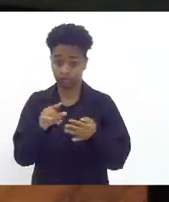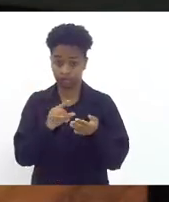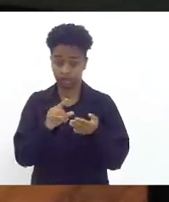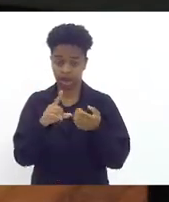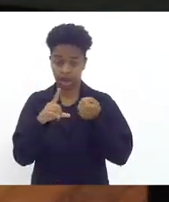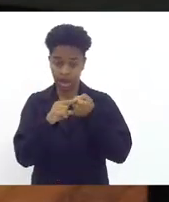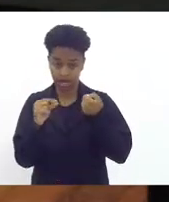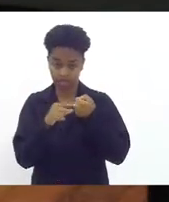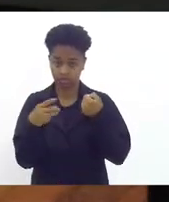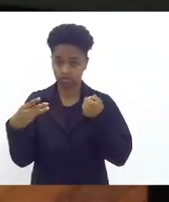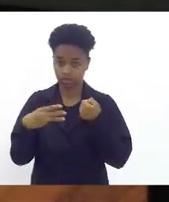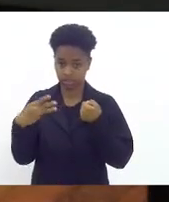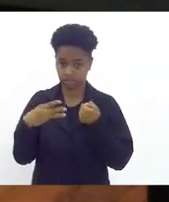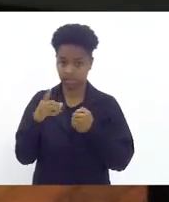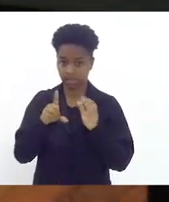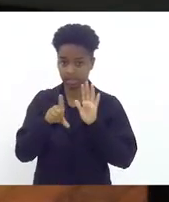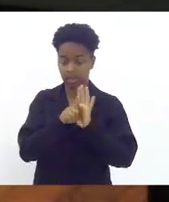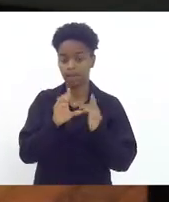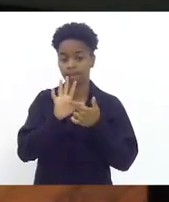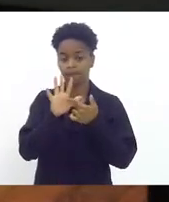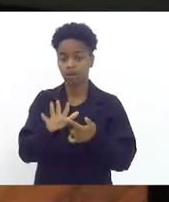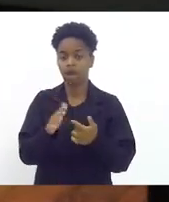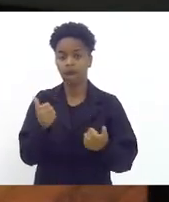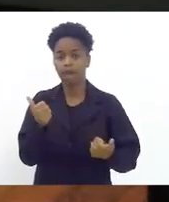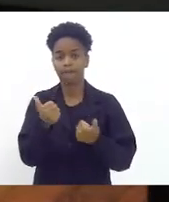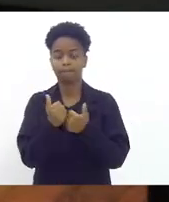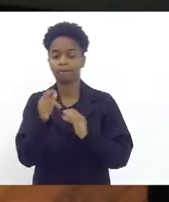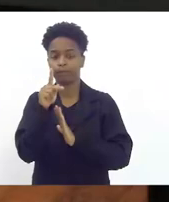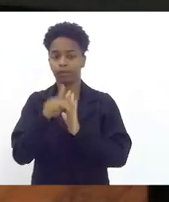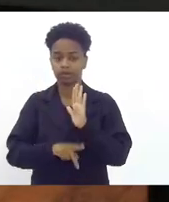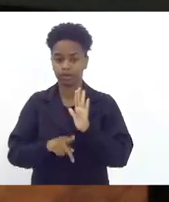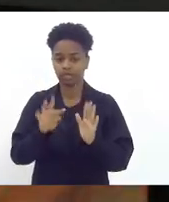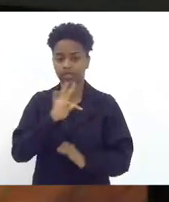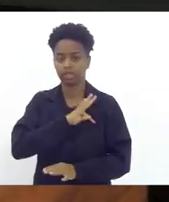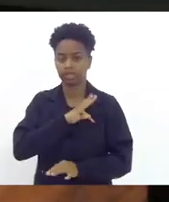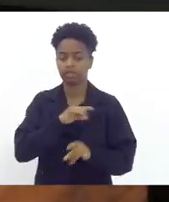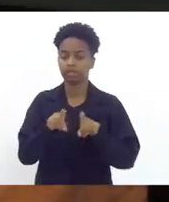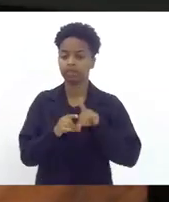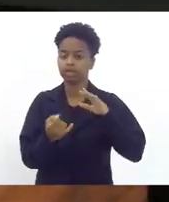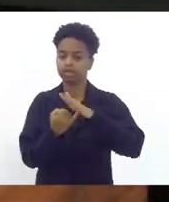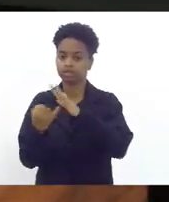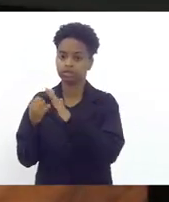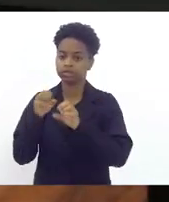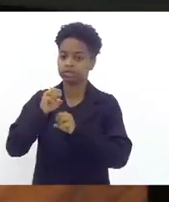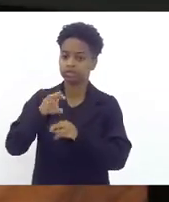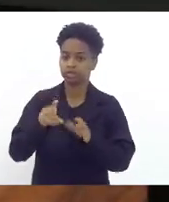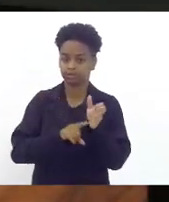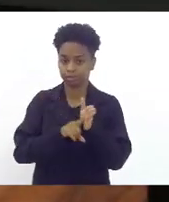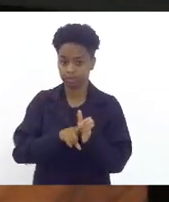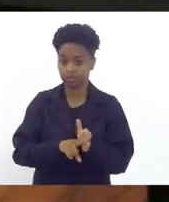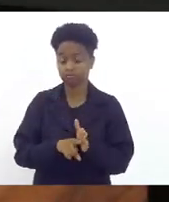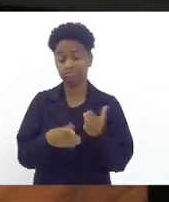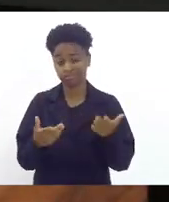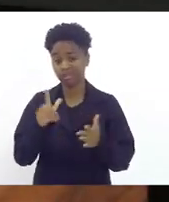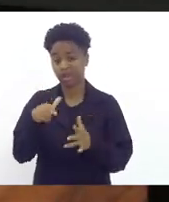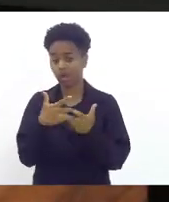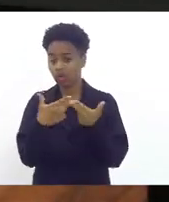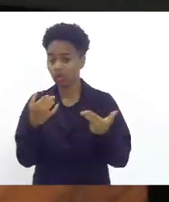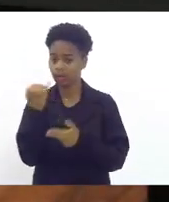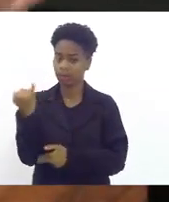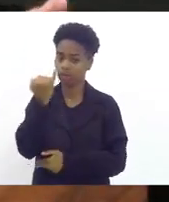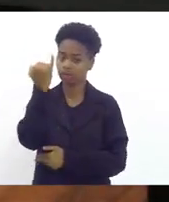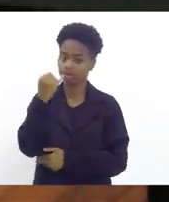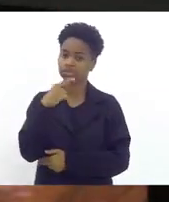3 aqui da Lei falem apoio a projetos técnicos de instituição de ensino e pesquisa isso é uma coisa importante